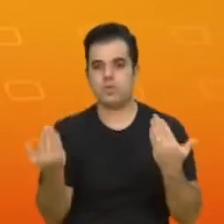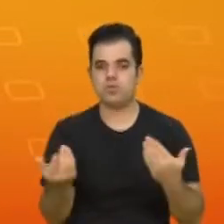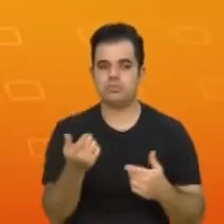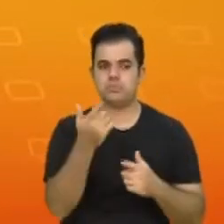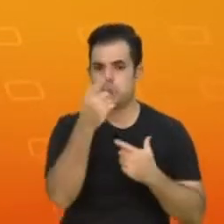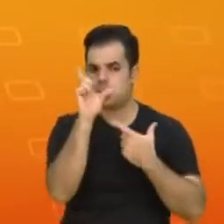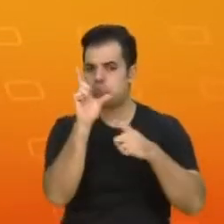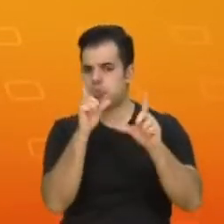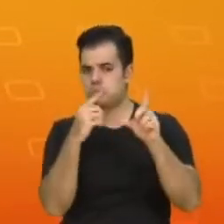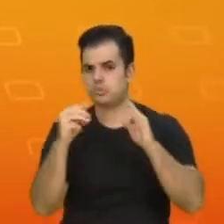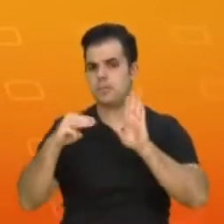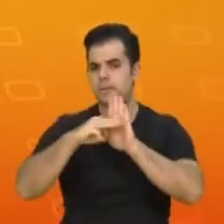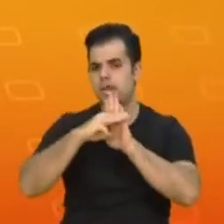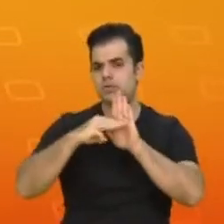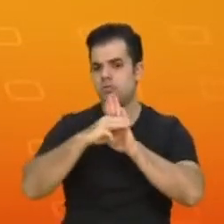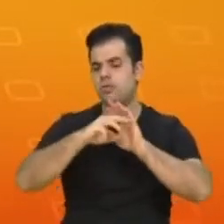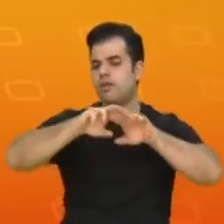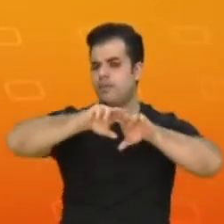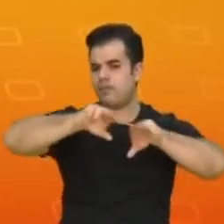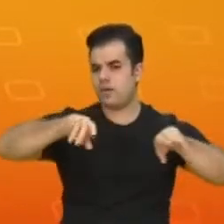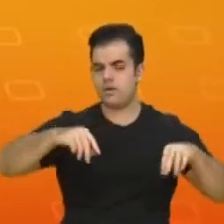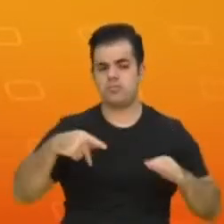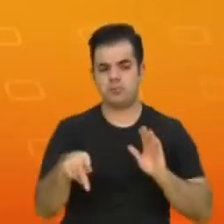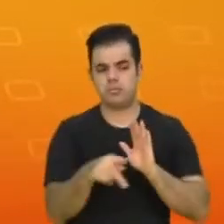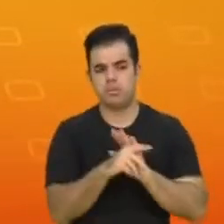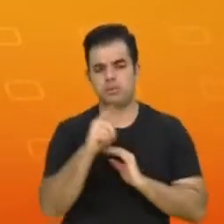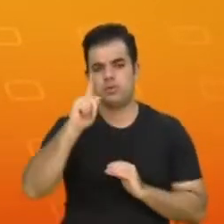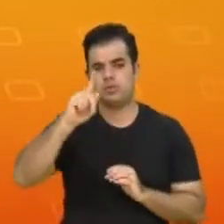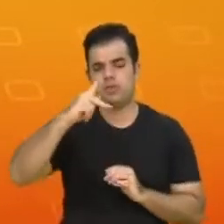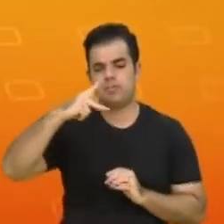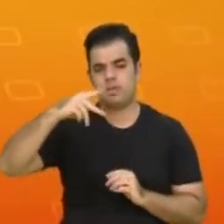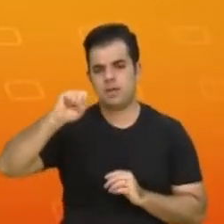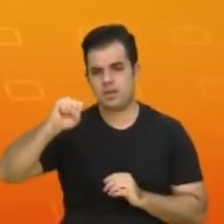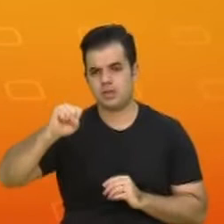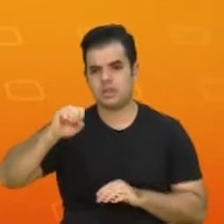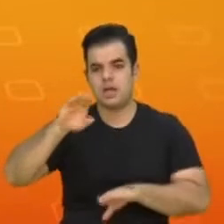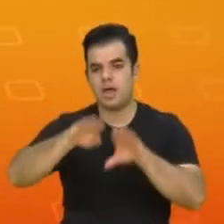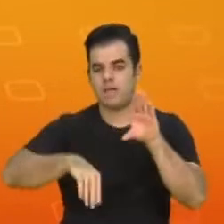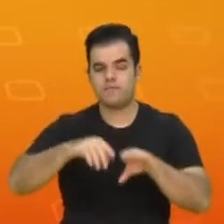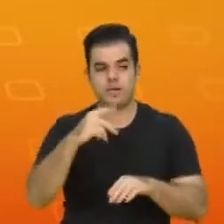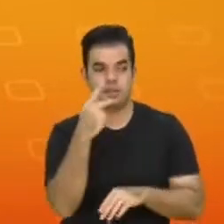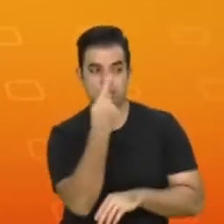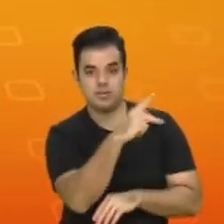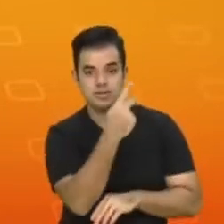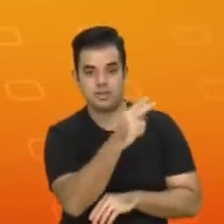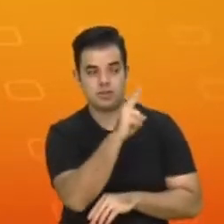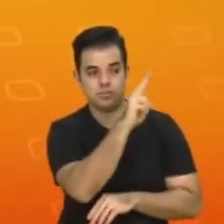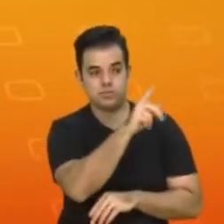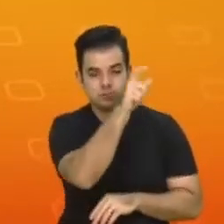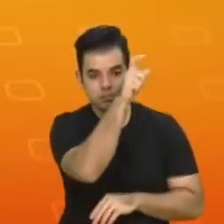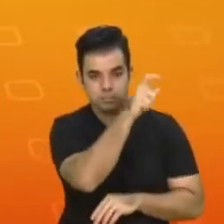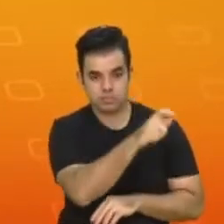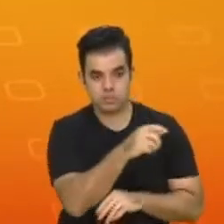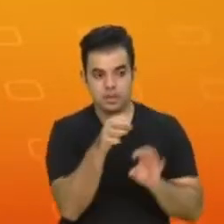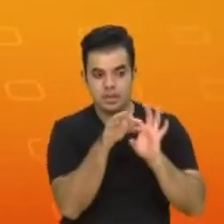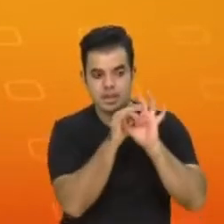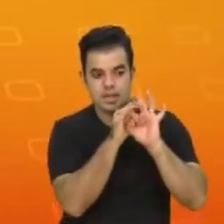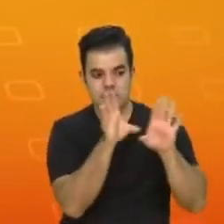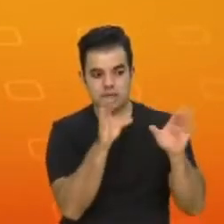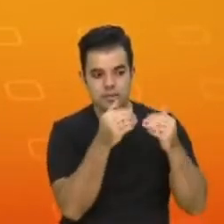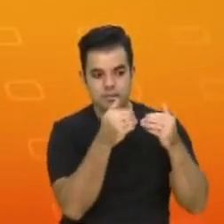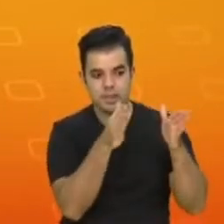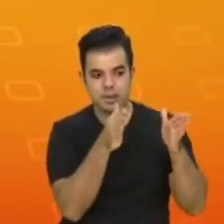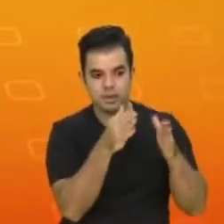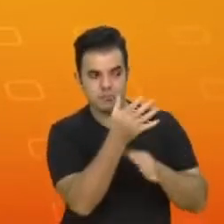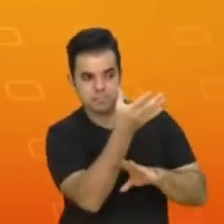outros métodos de localização com GPS, quando o usuário permite que essa informação seja ali